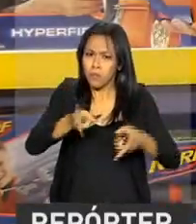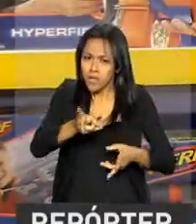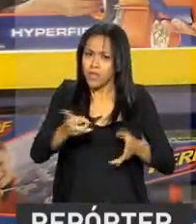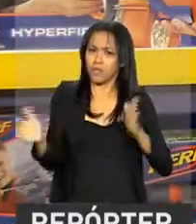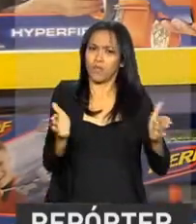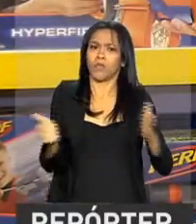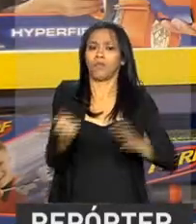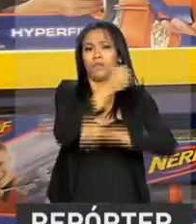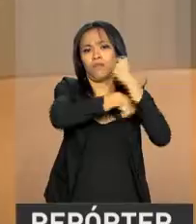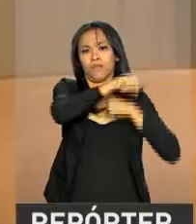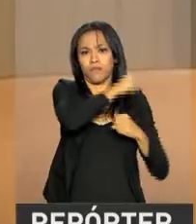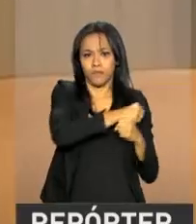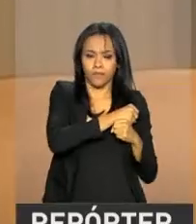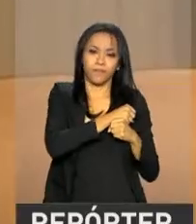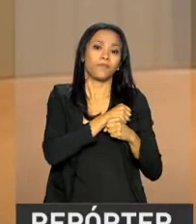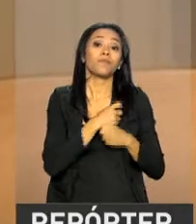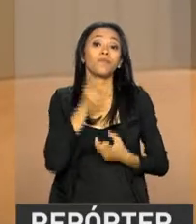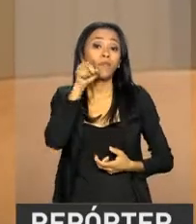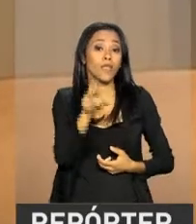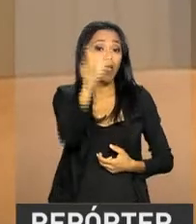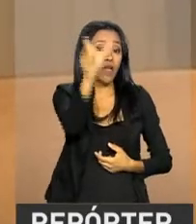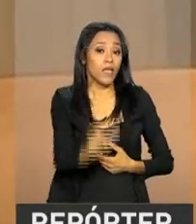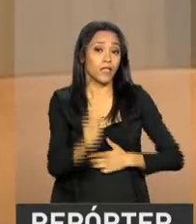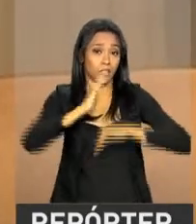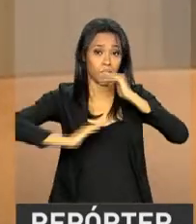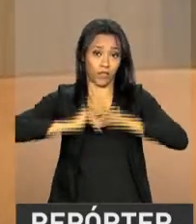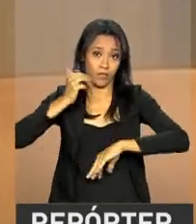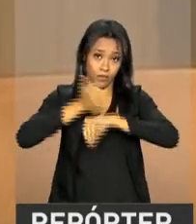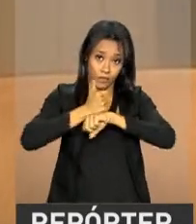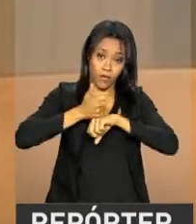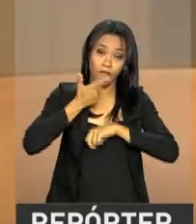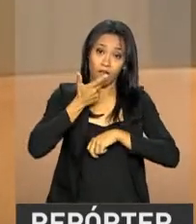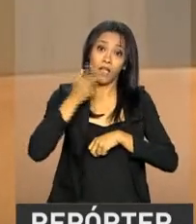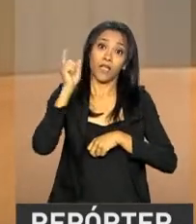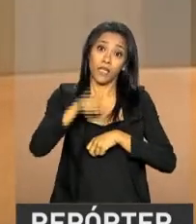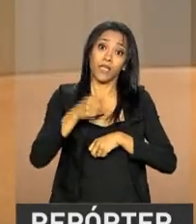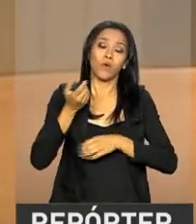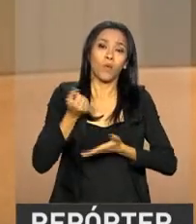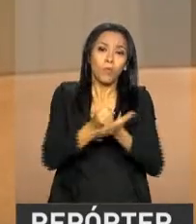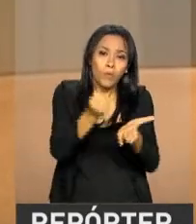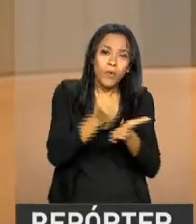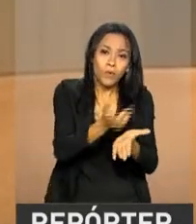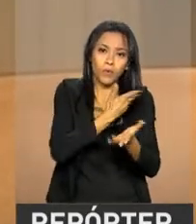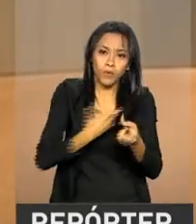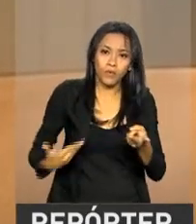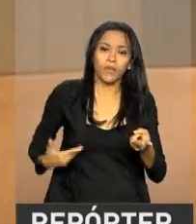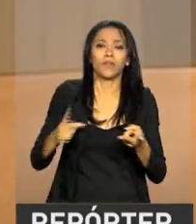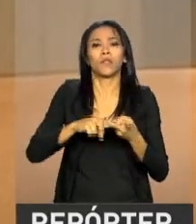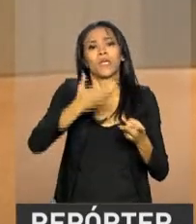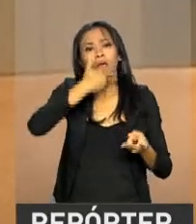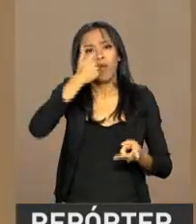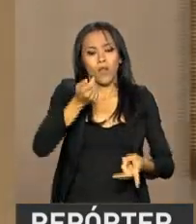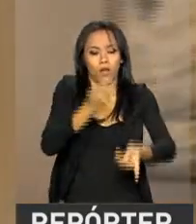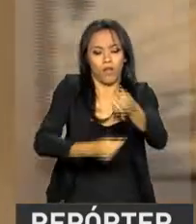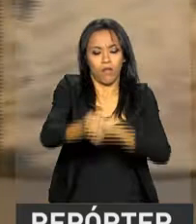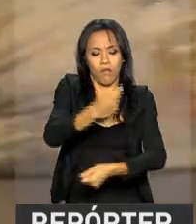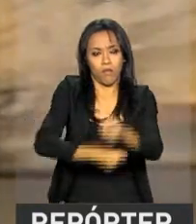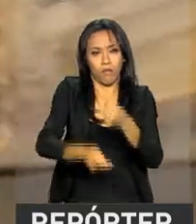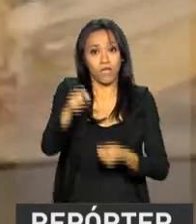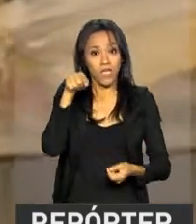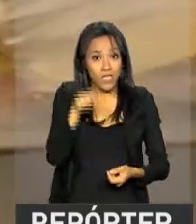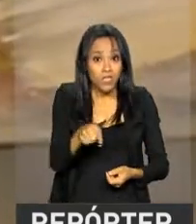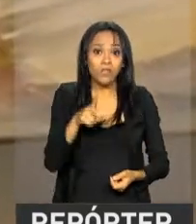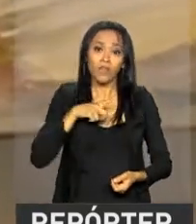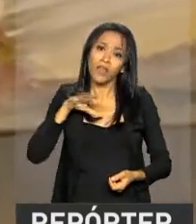período do ano passado este economista explica que a intervenção do governo ea melhora na situação geral da economia tem refletido